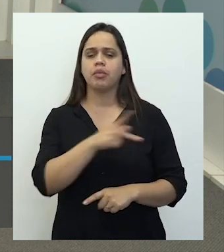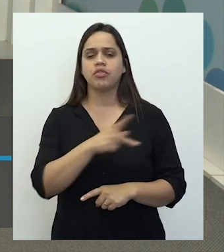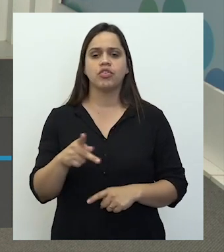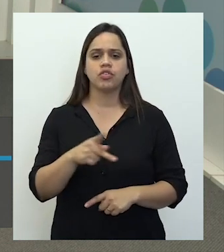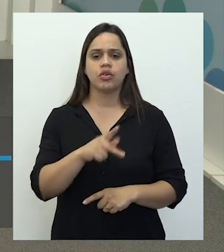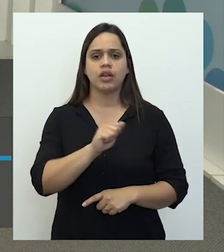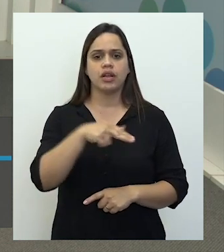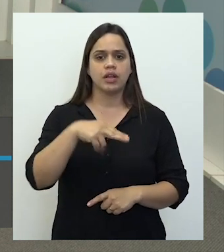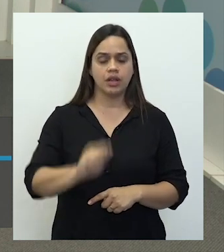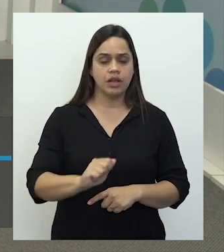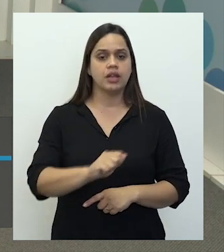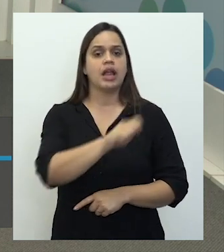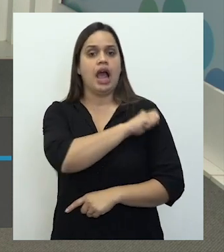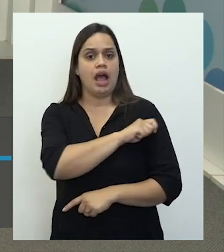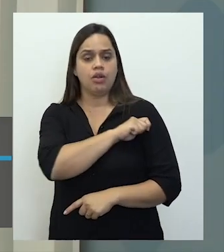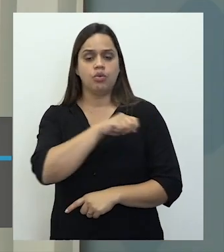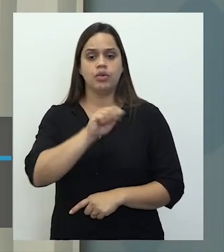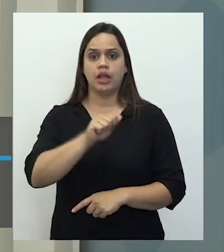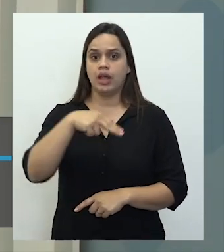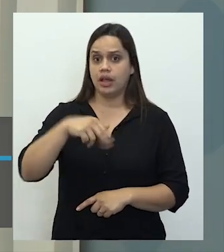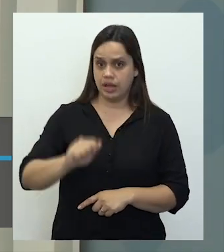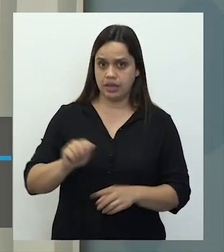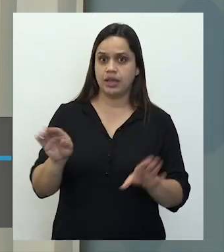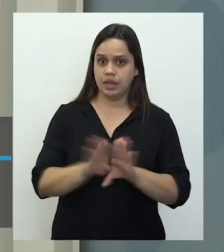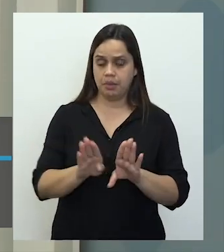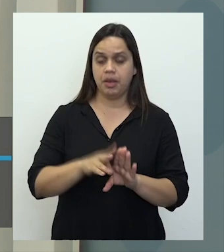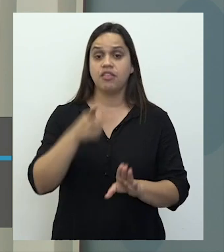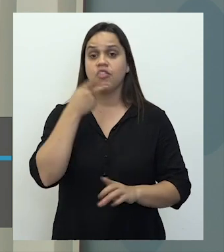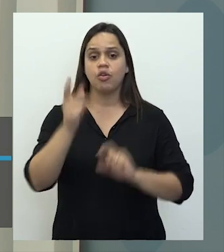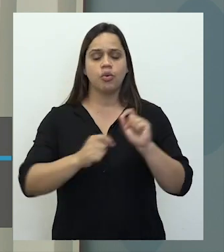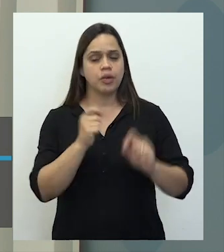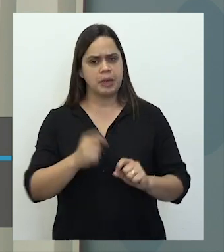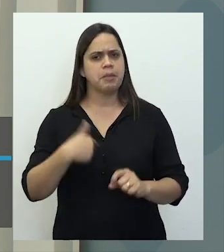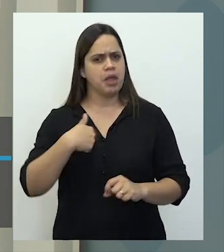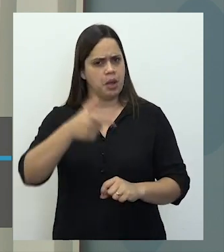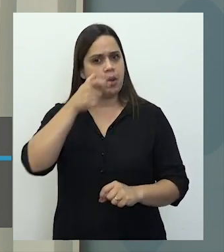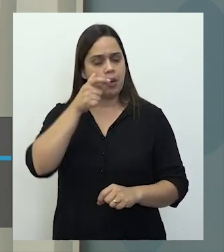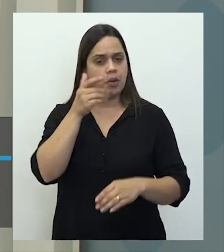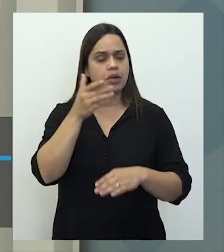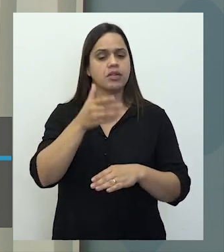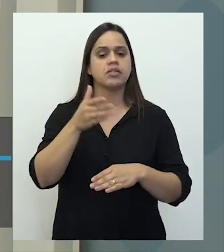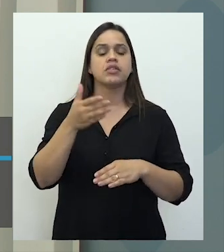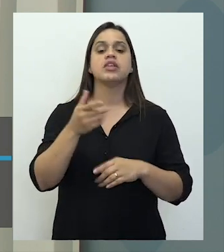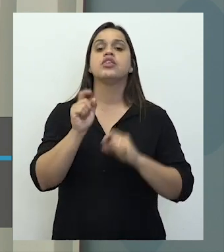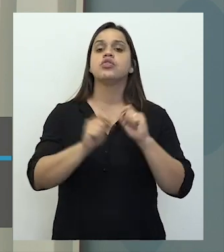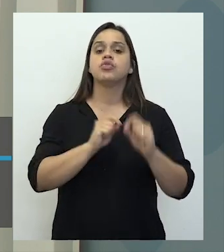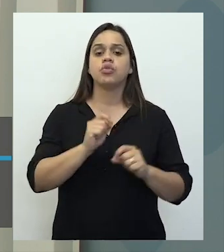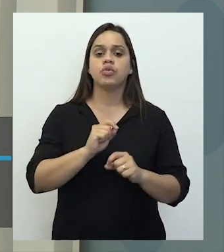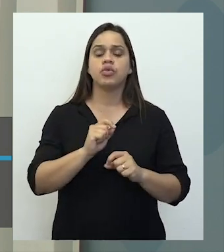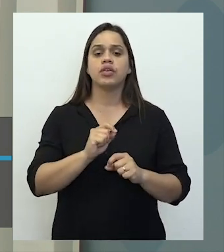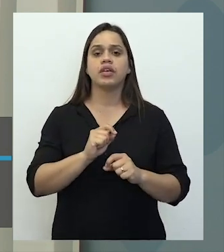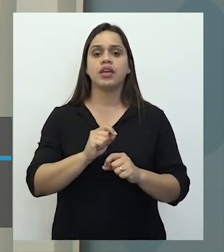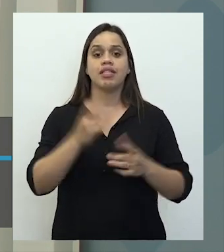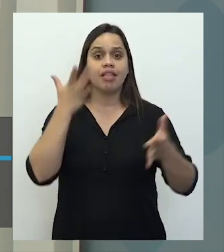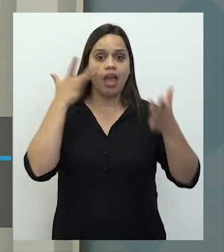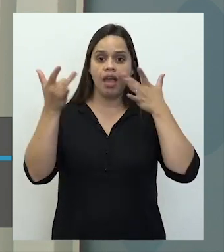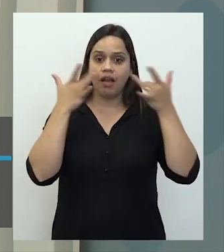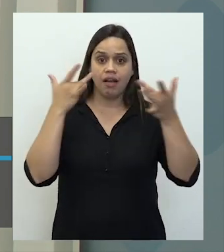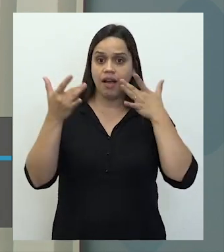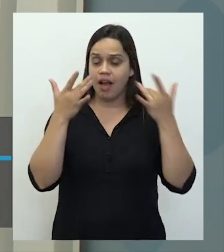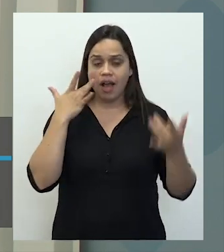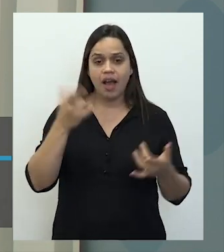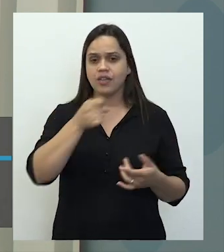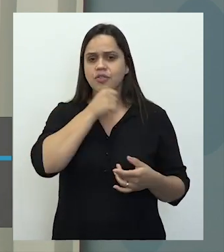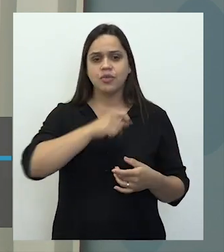Ana Priscila, a aluna Ana Belarmino. Ela diz que assiste virtualmente a peças de teatro